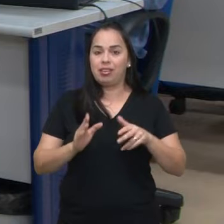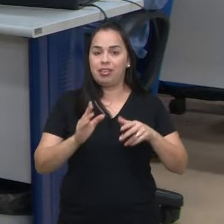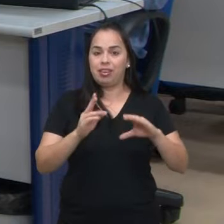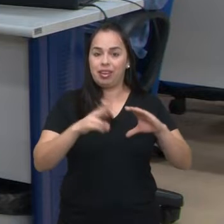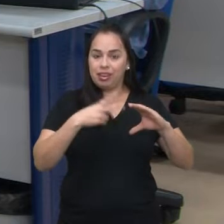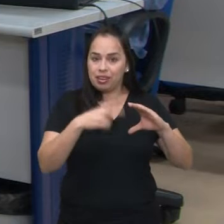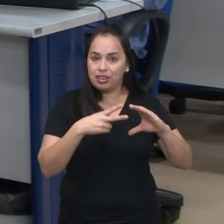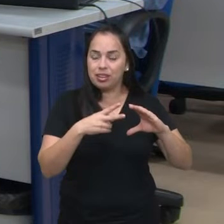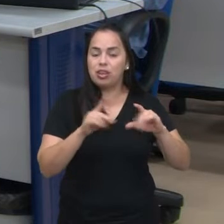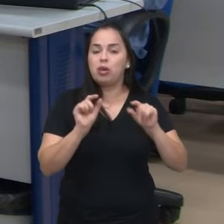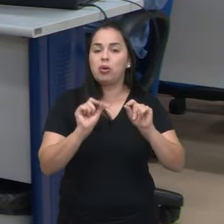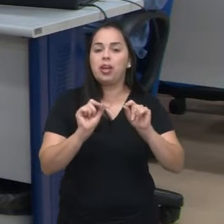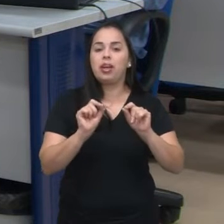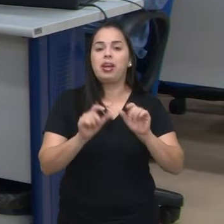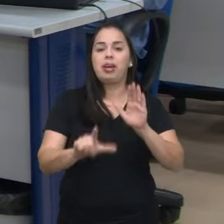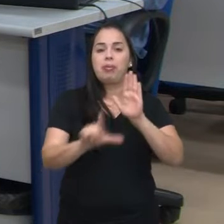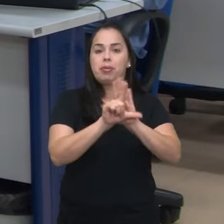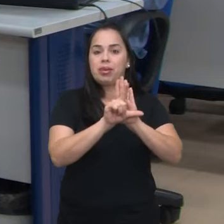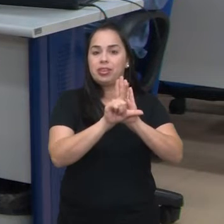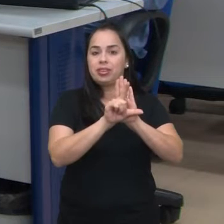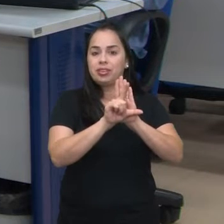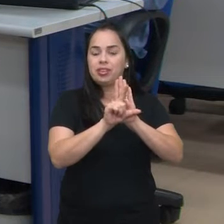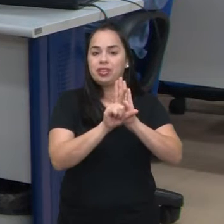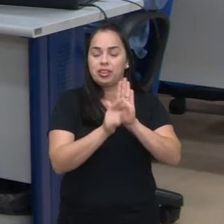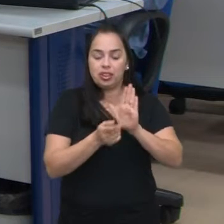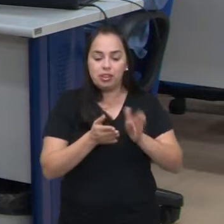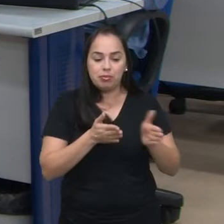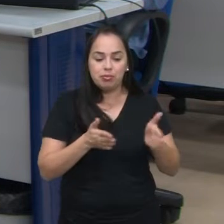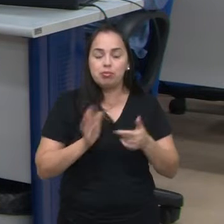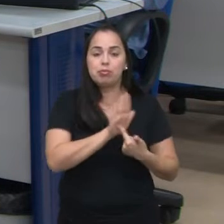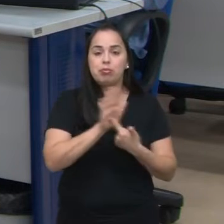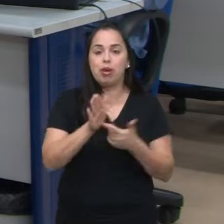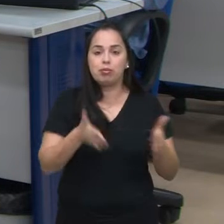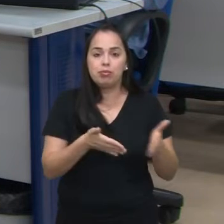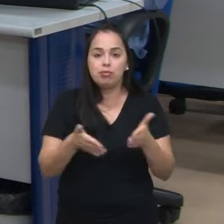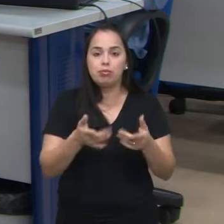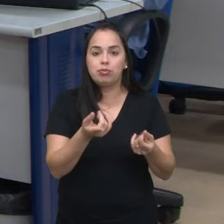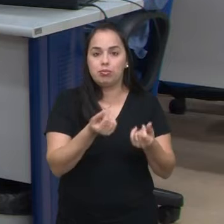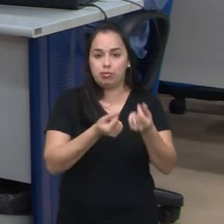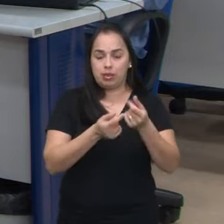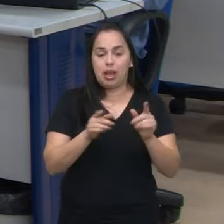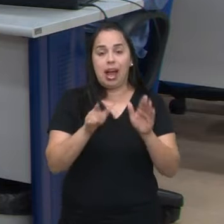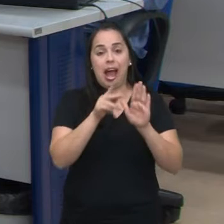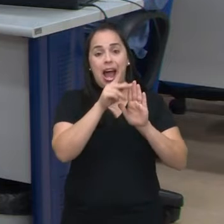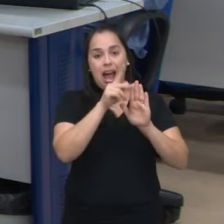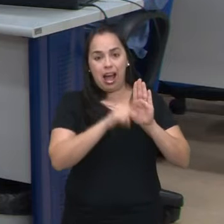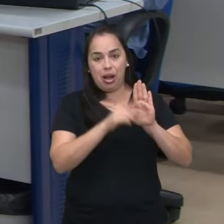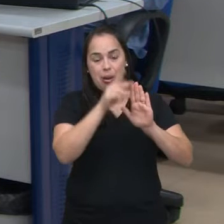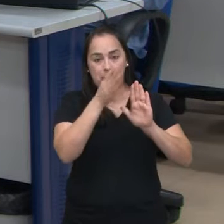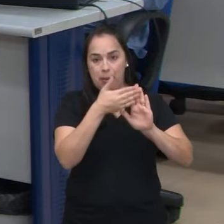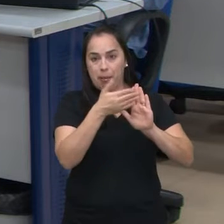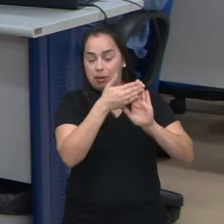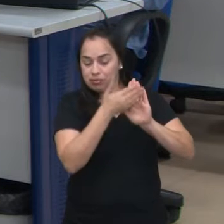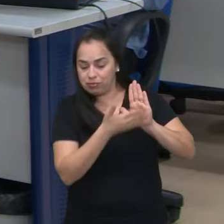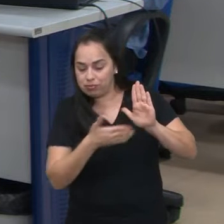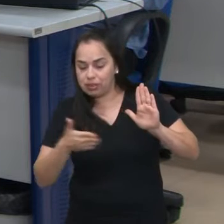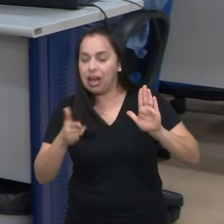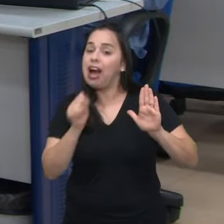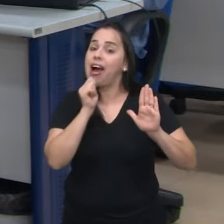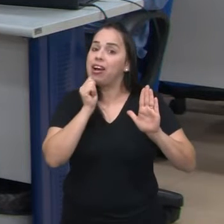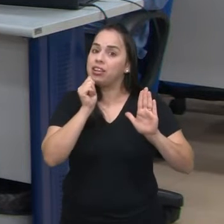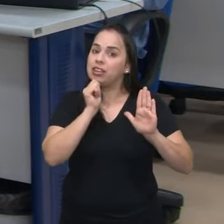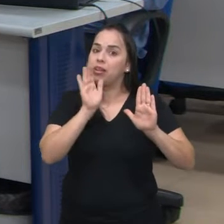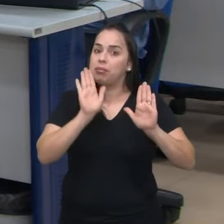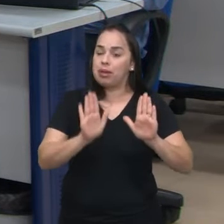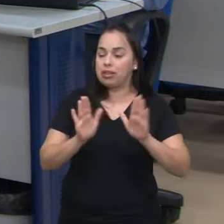Câmara o projeto da L de 2 1023 a lei de diretrizes orçamentárias ainda em fase de tramitação A Proposta segue agora